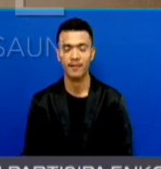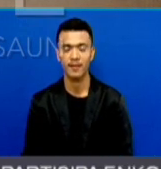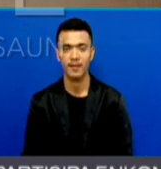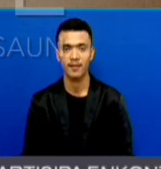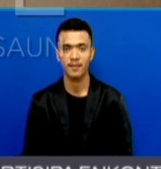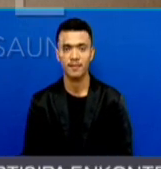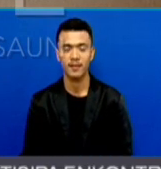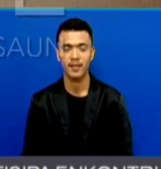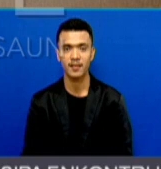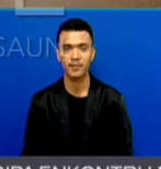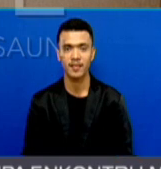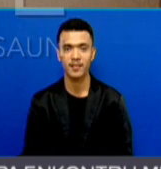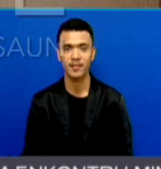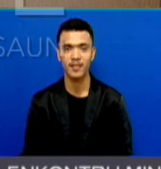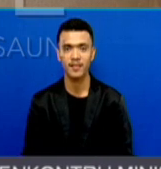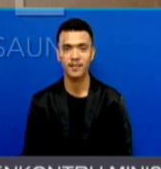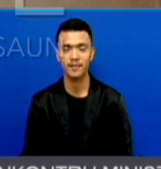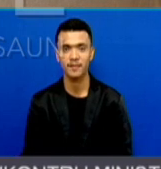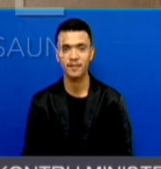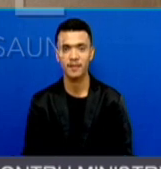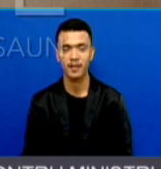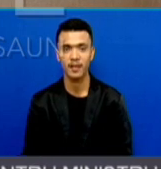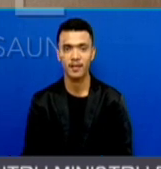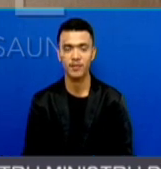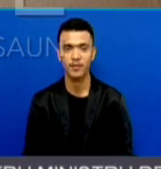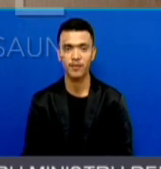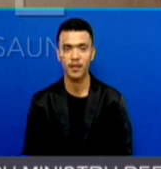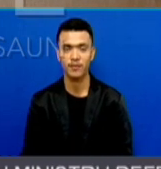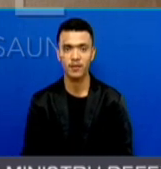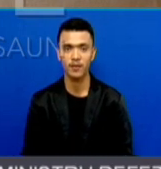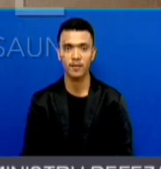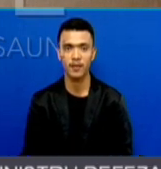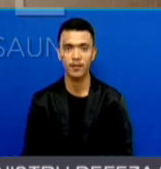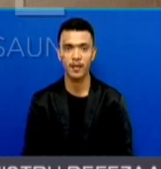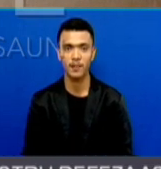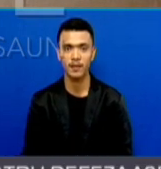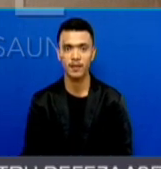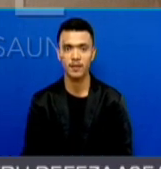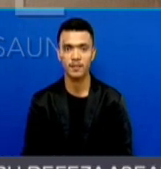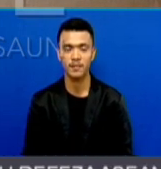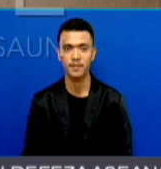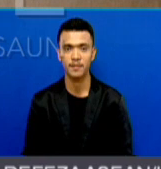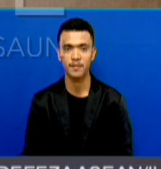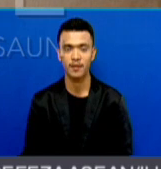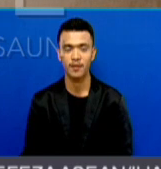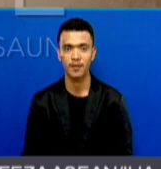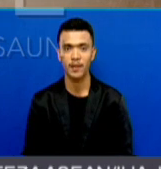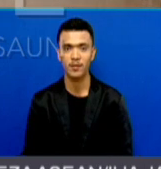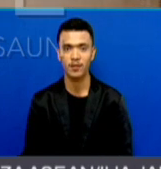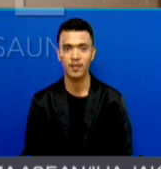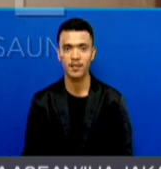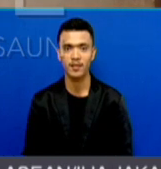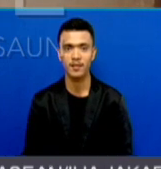the next group of buildings. This next project will be about 2 or 3